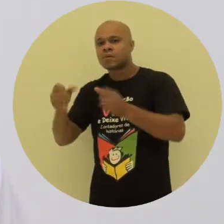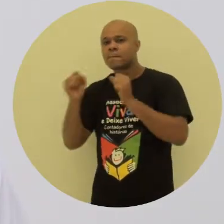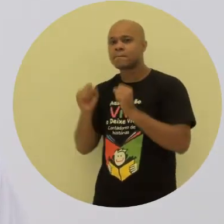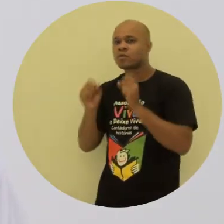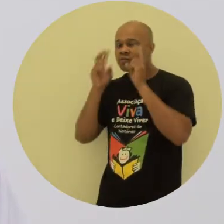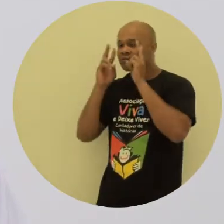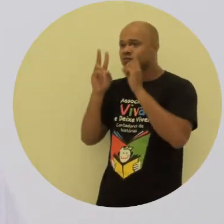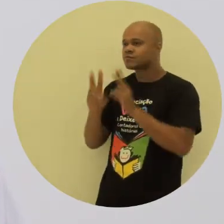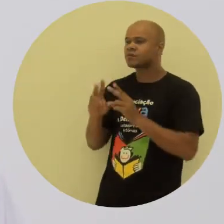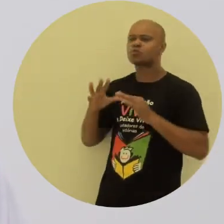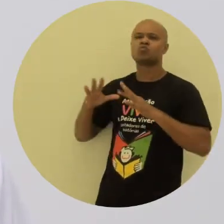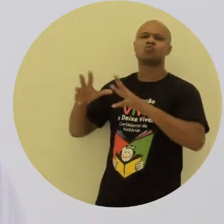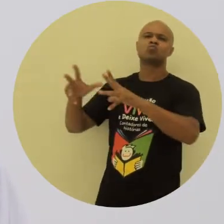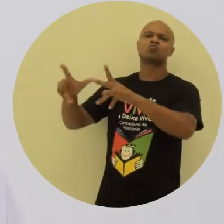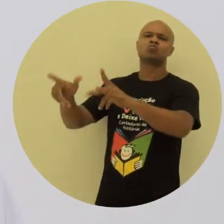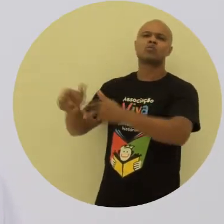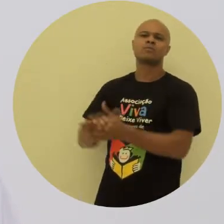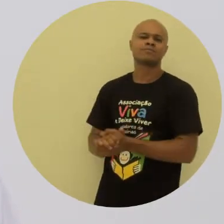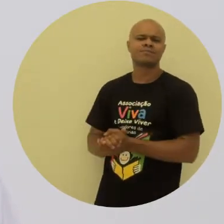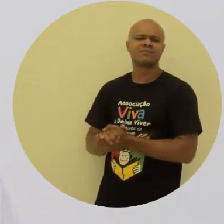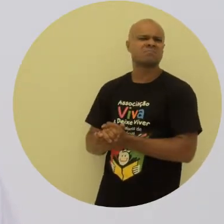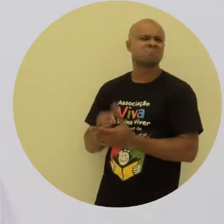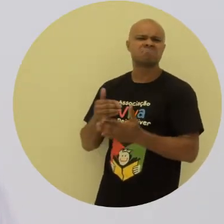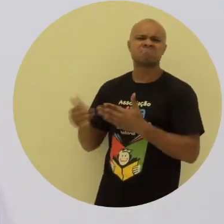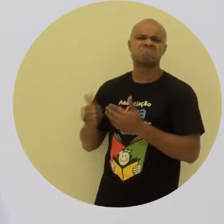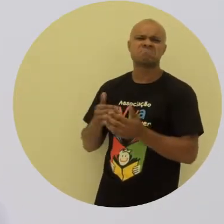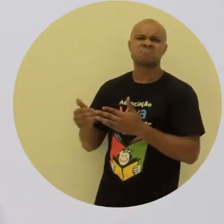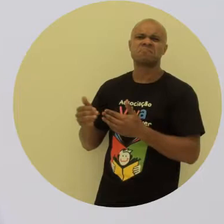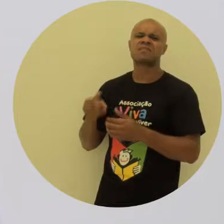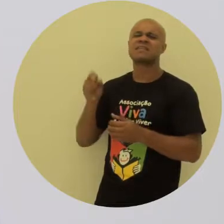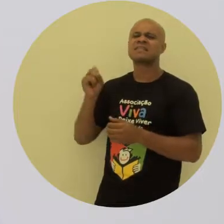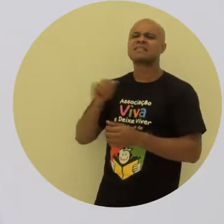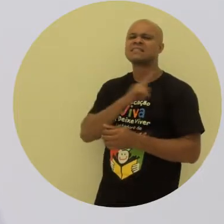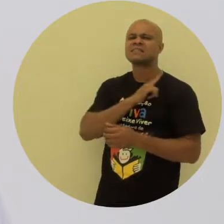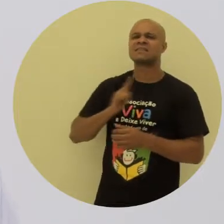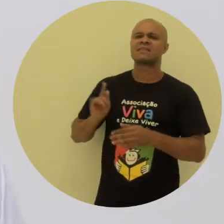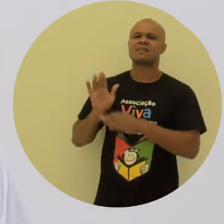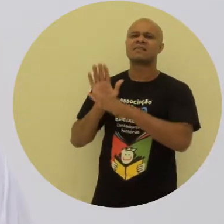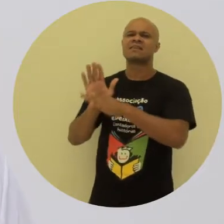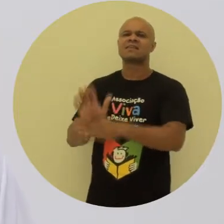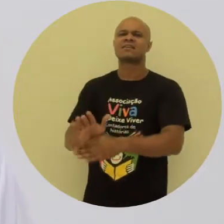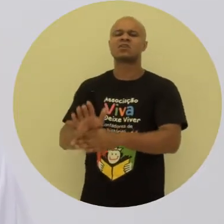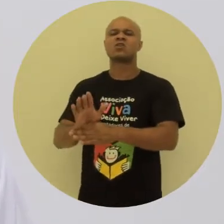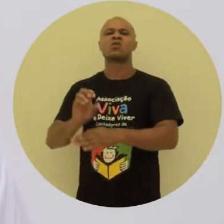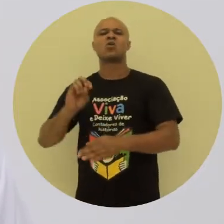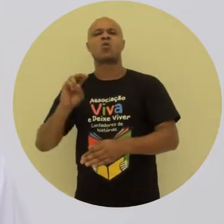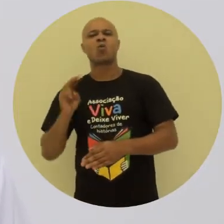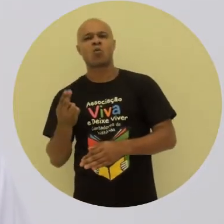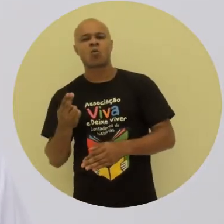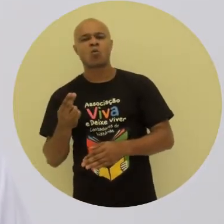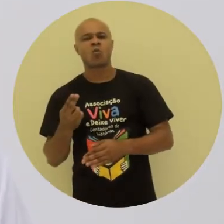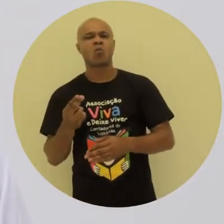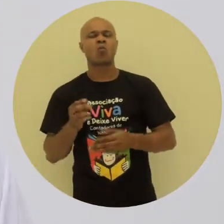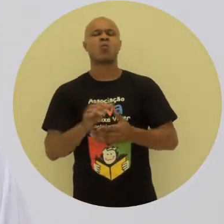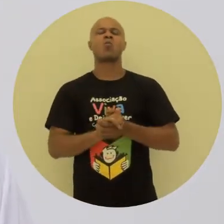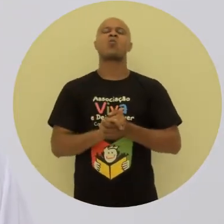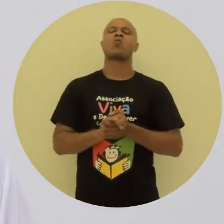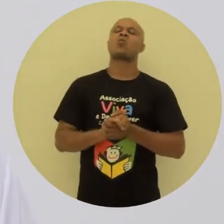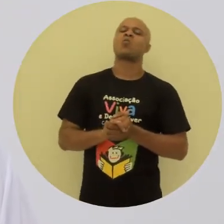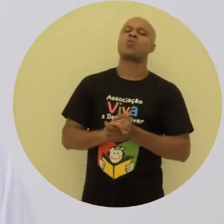espaço lá onde nós mostramos todos os nossos projetos, sejam eles incentivados, sejam eles